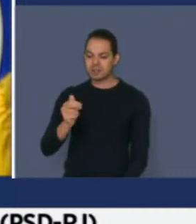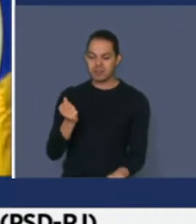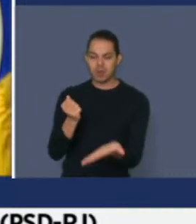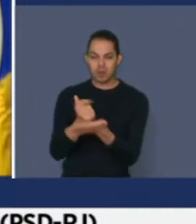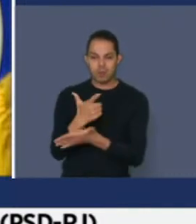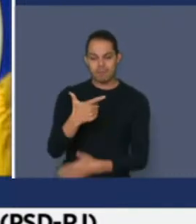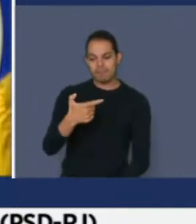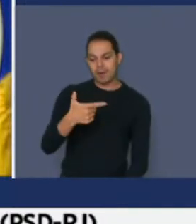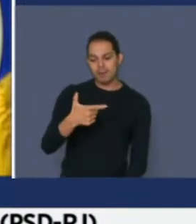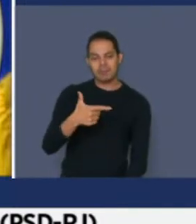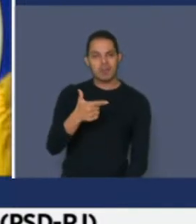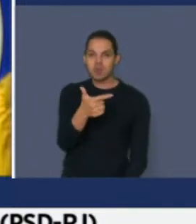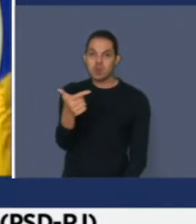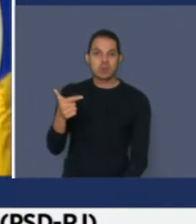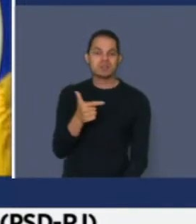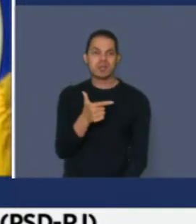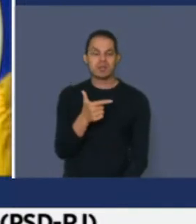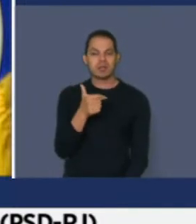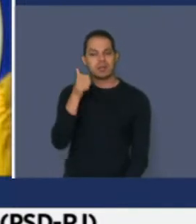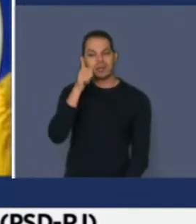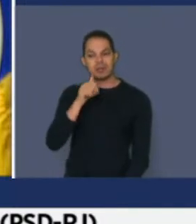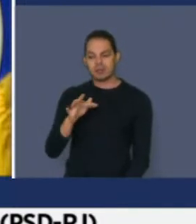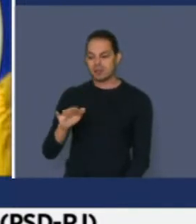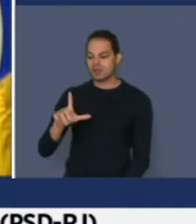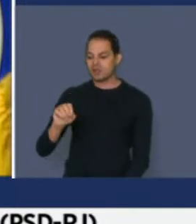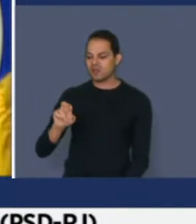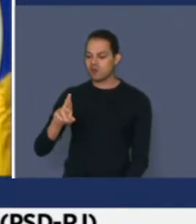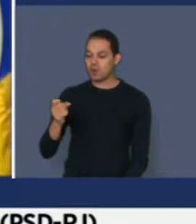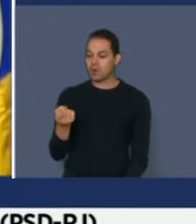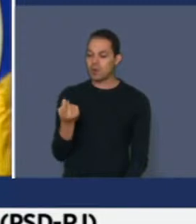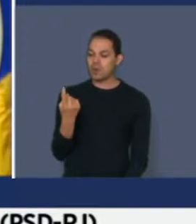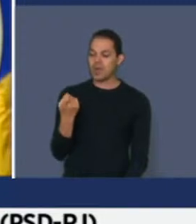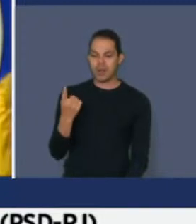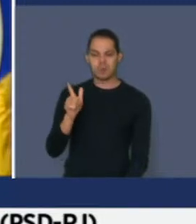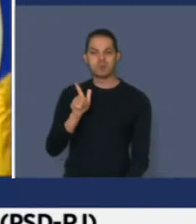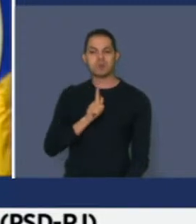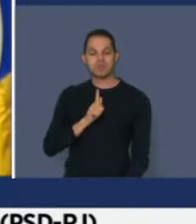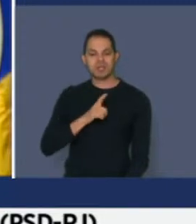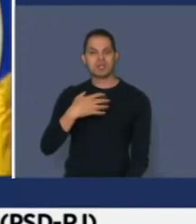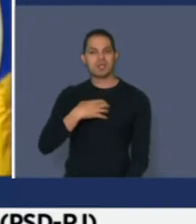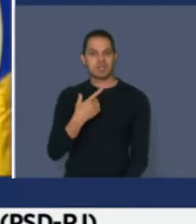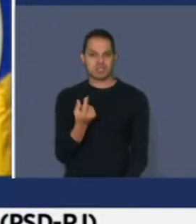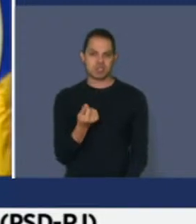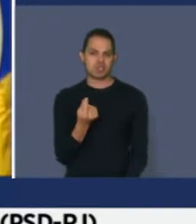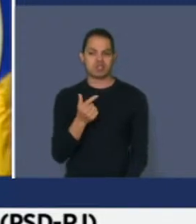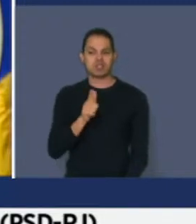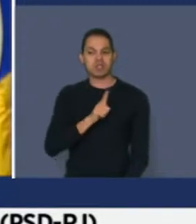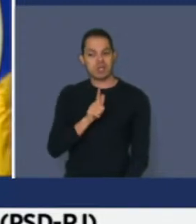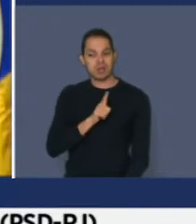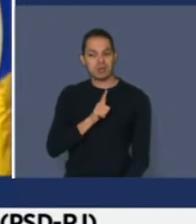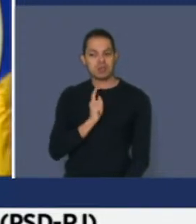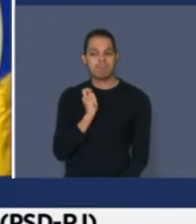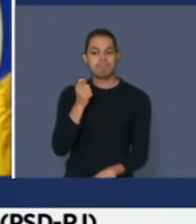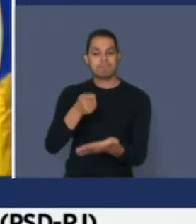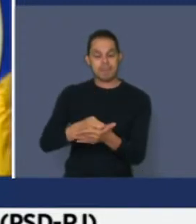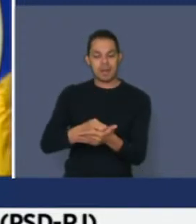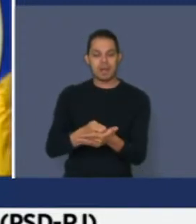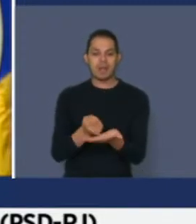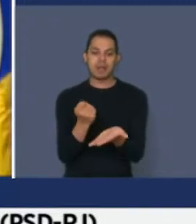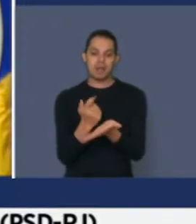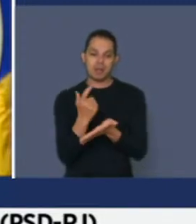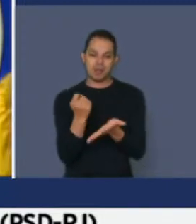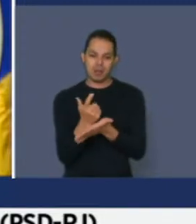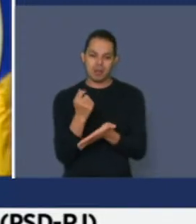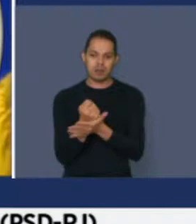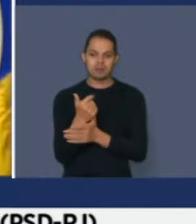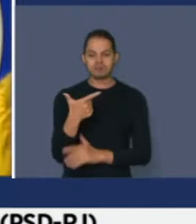desse armamento. A representada é a única pessoa que detinha condições materiais para financiar a compra da arma